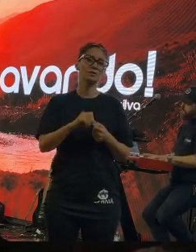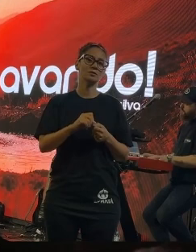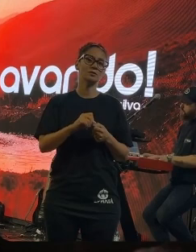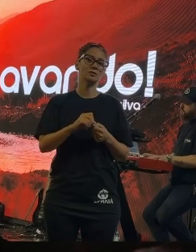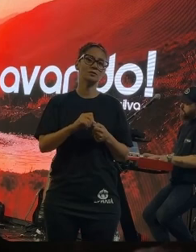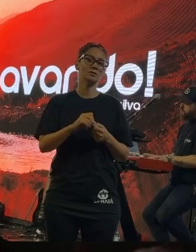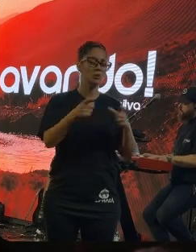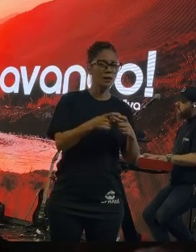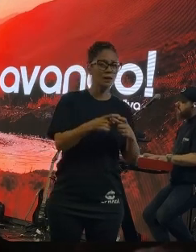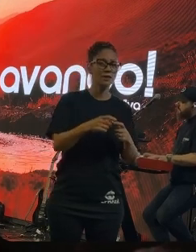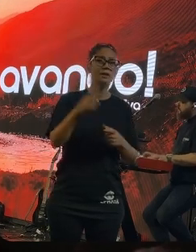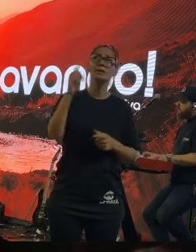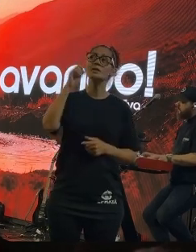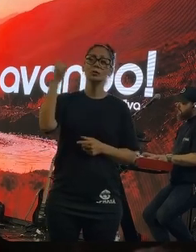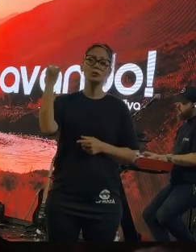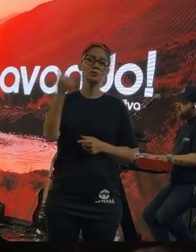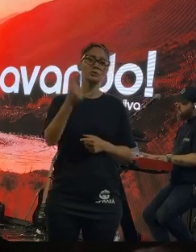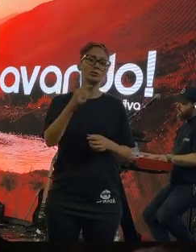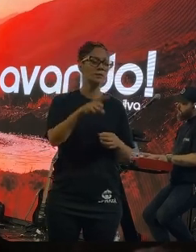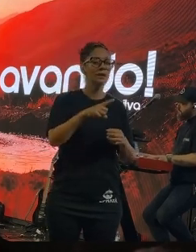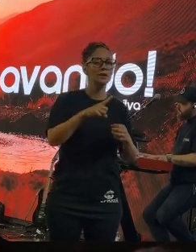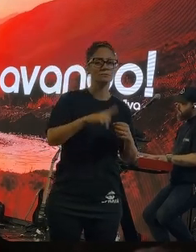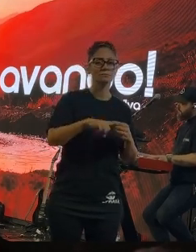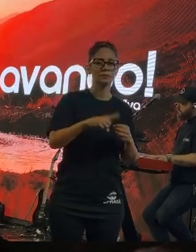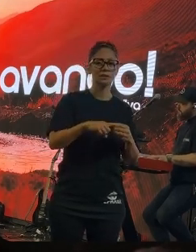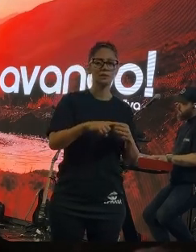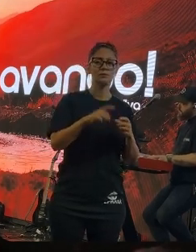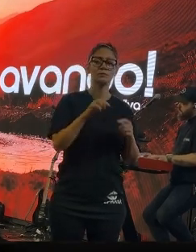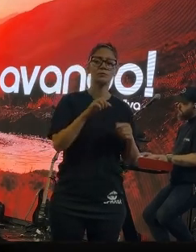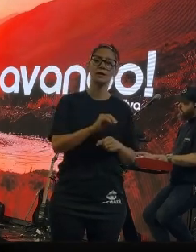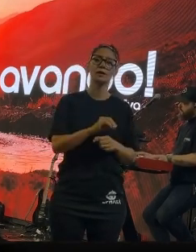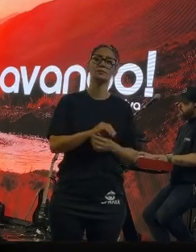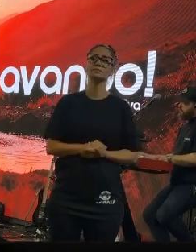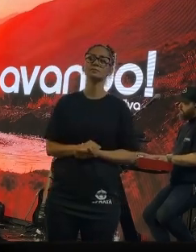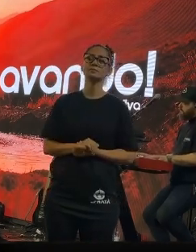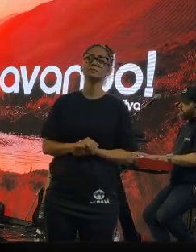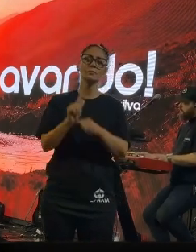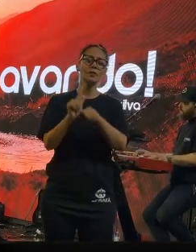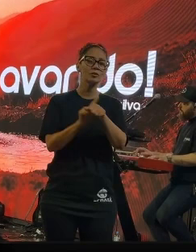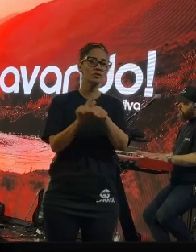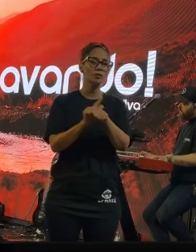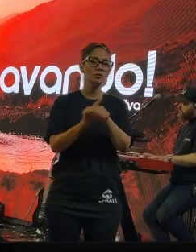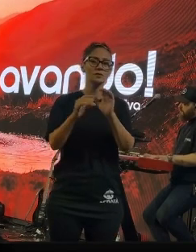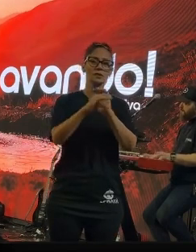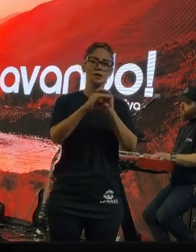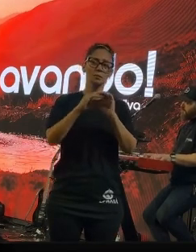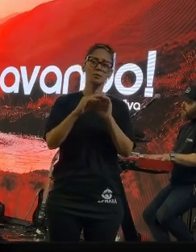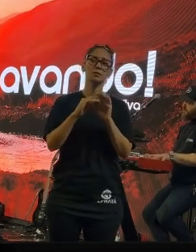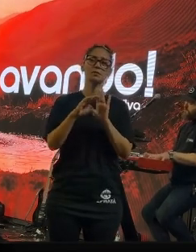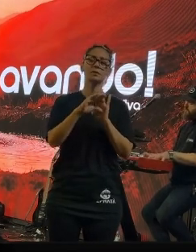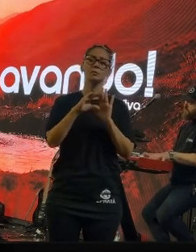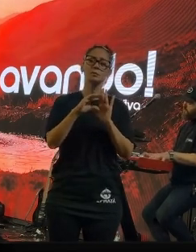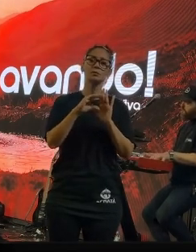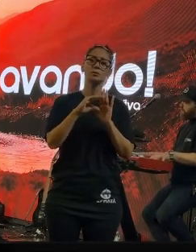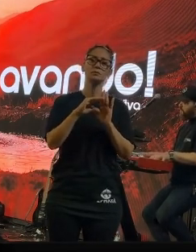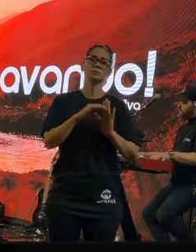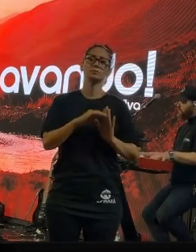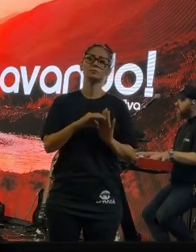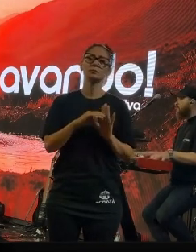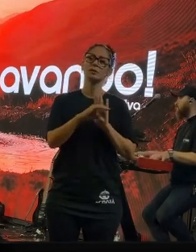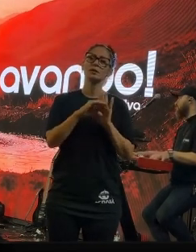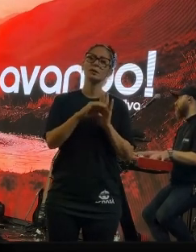ficar. Gênesis capítulo 26, versículo 12, coloca na tela, pelo amor de Deus. Assim diz o